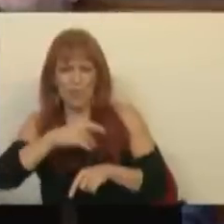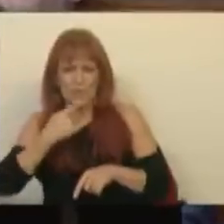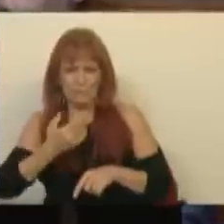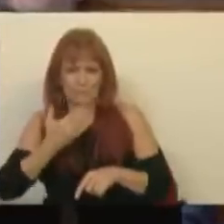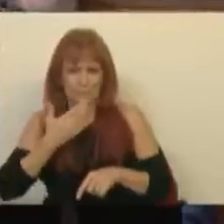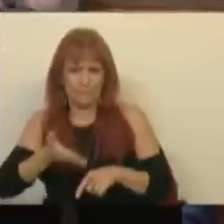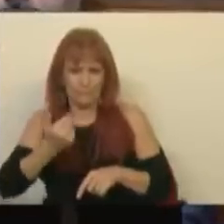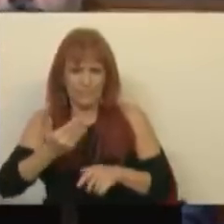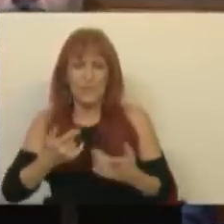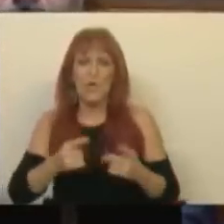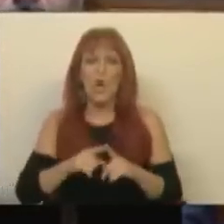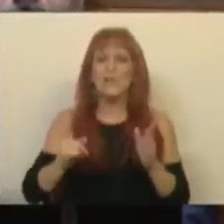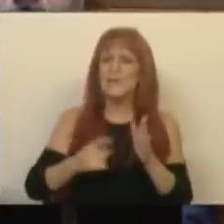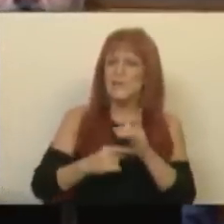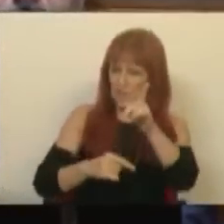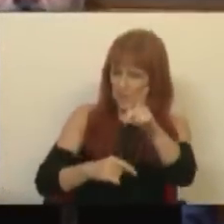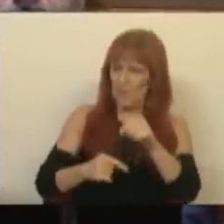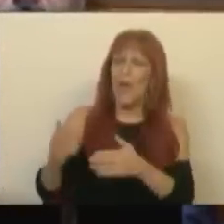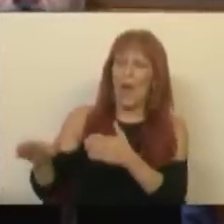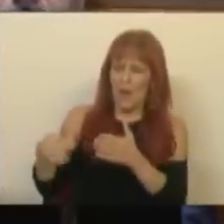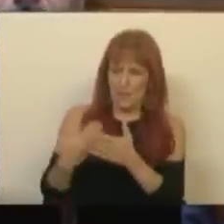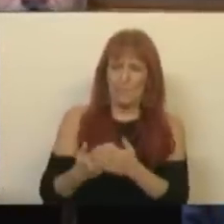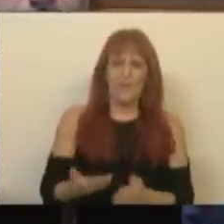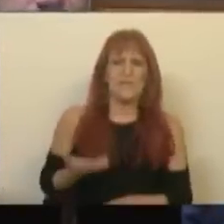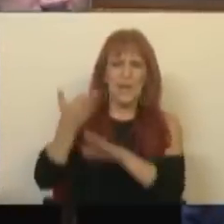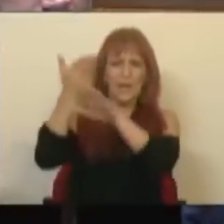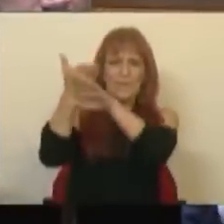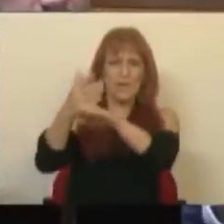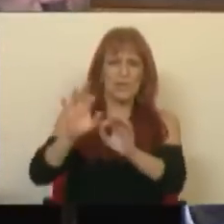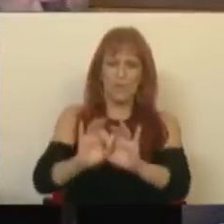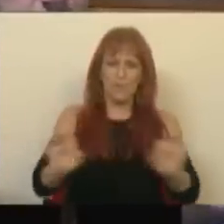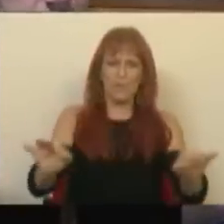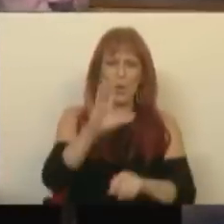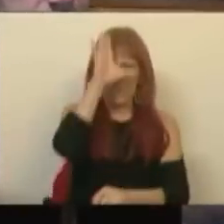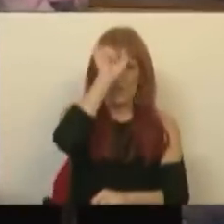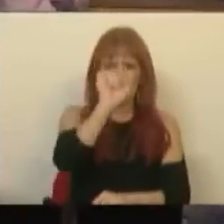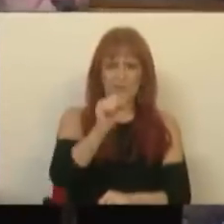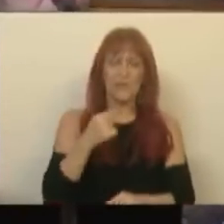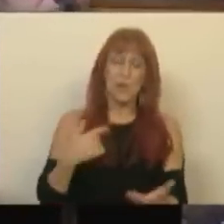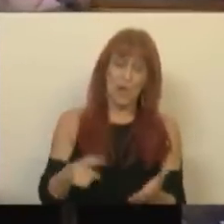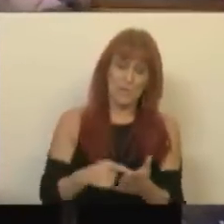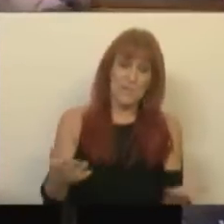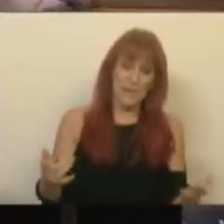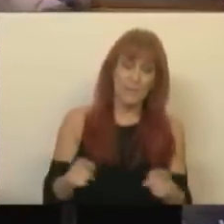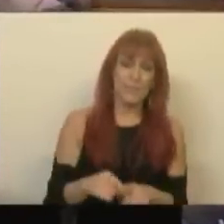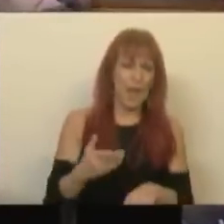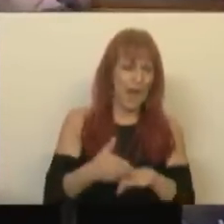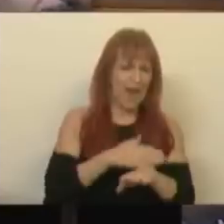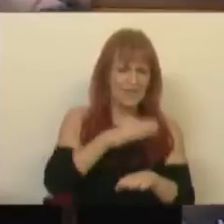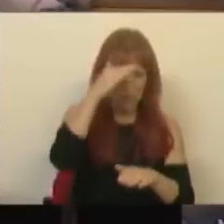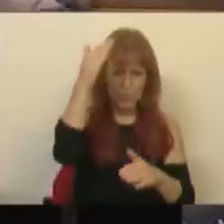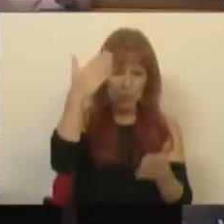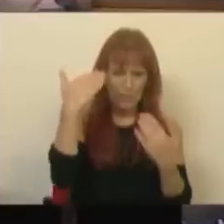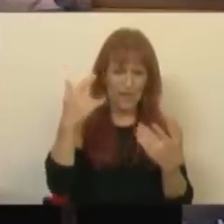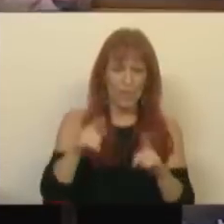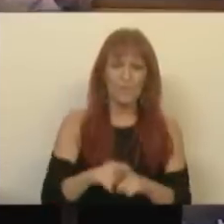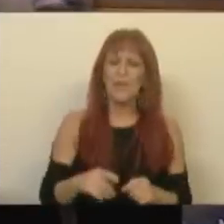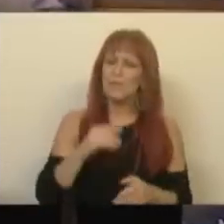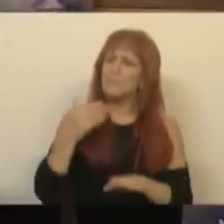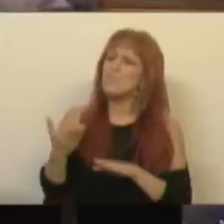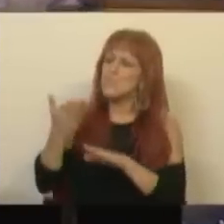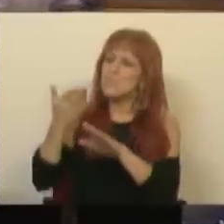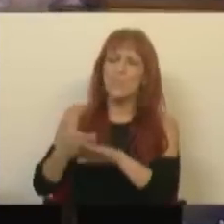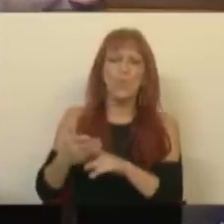nós tivemos necessidade de apresentar decremento formal ao seu governo eh isto ainda antes do verão eh um